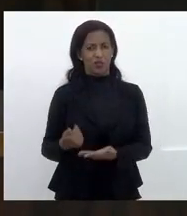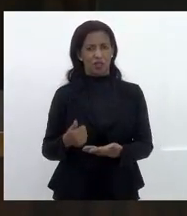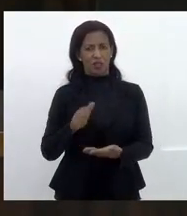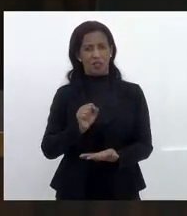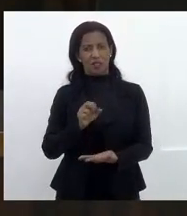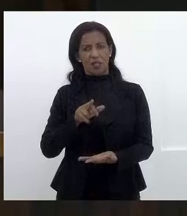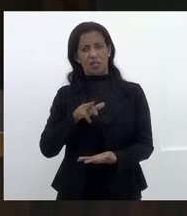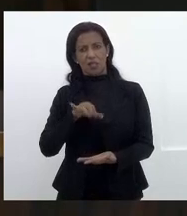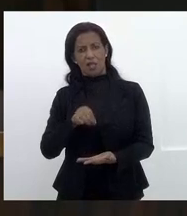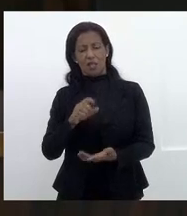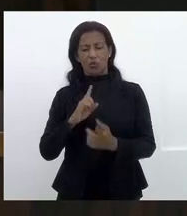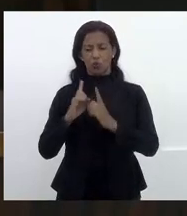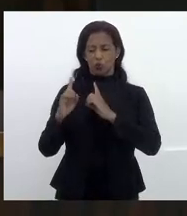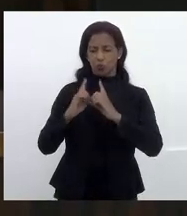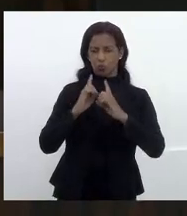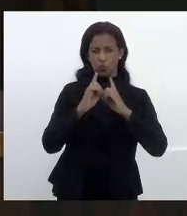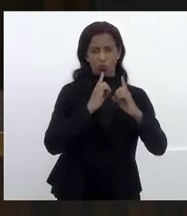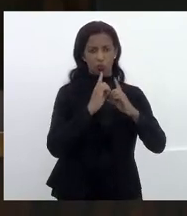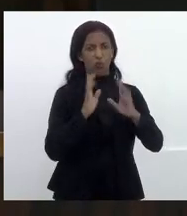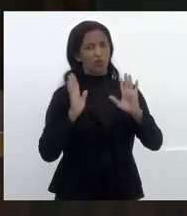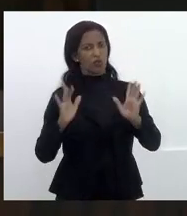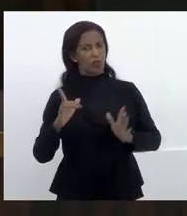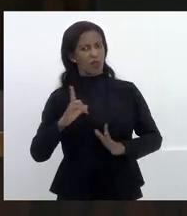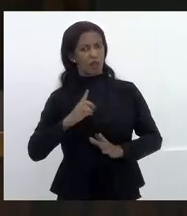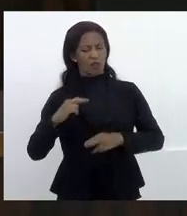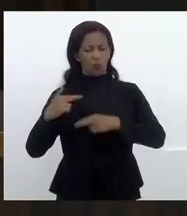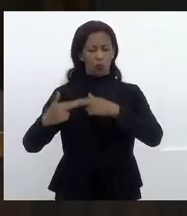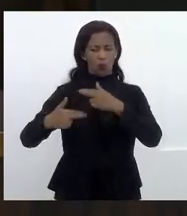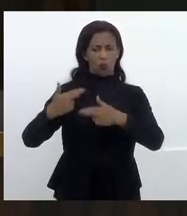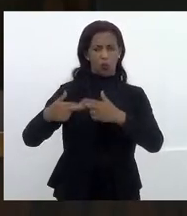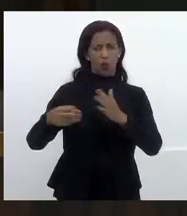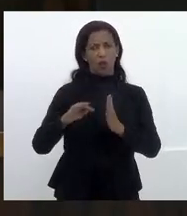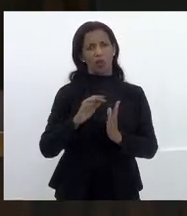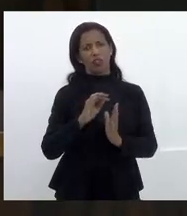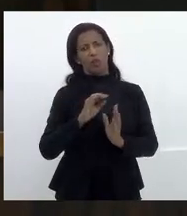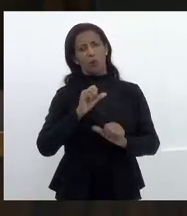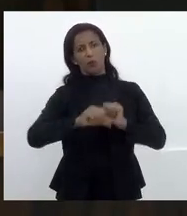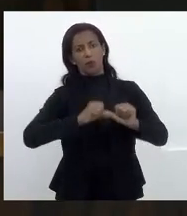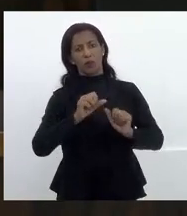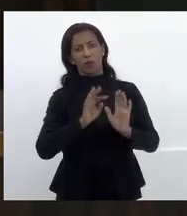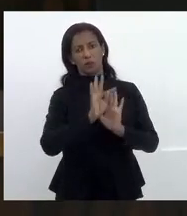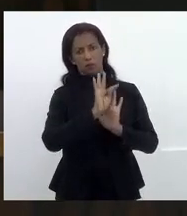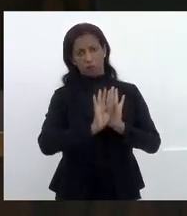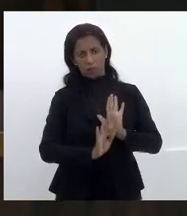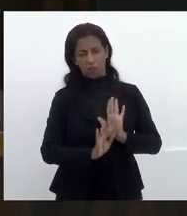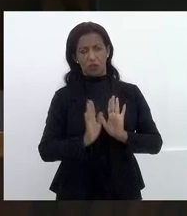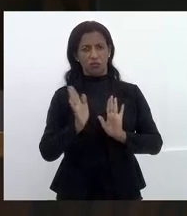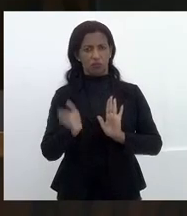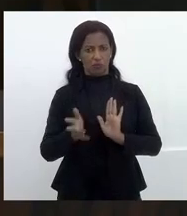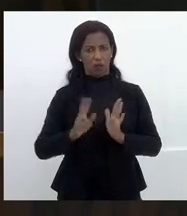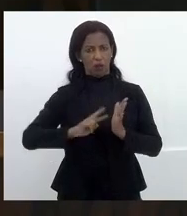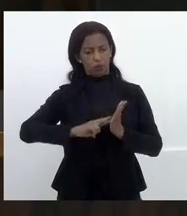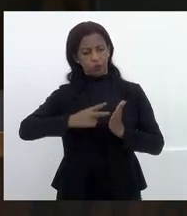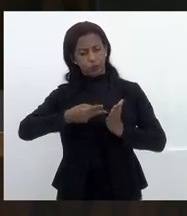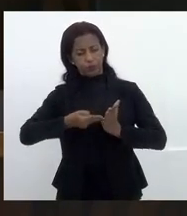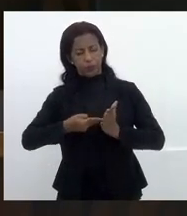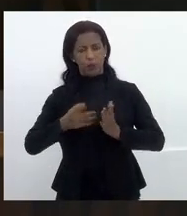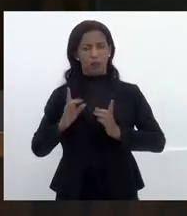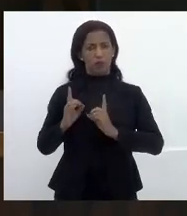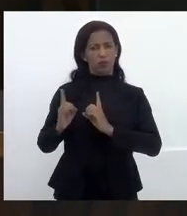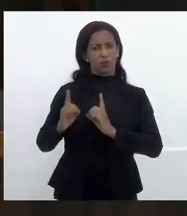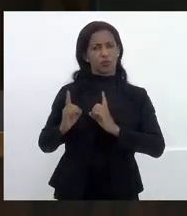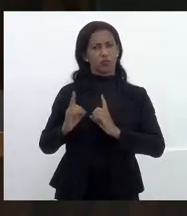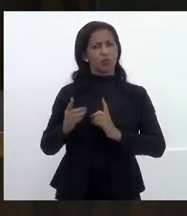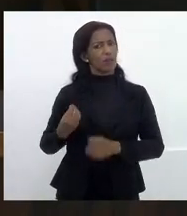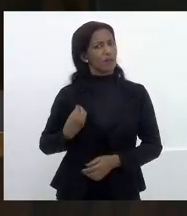nós dialogando já teve uma reforma do texto Originalmente apresentado e essa essa